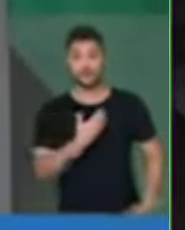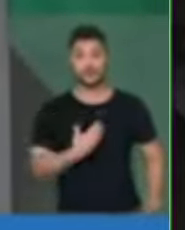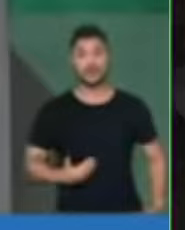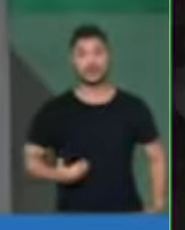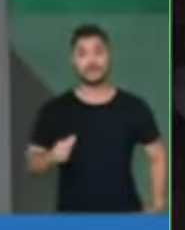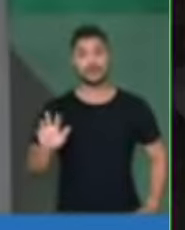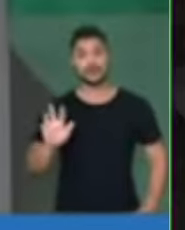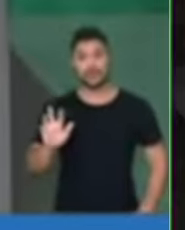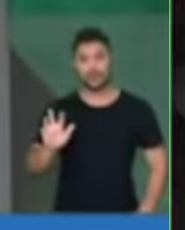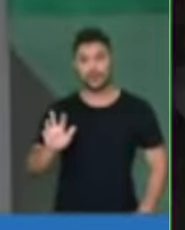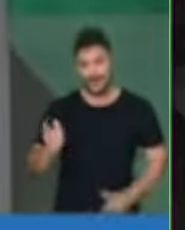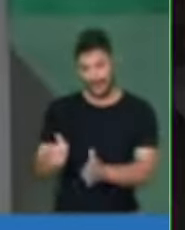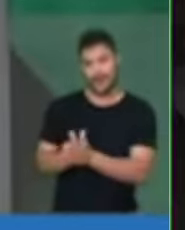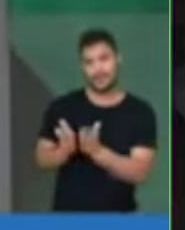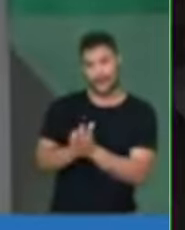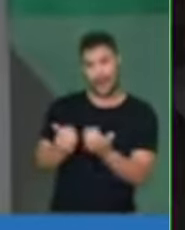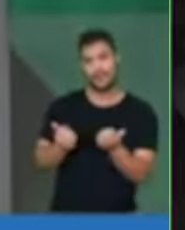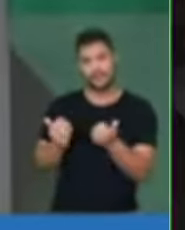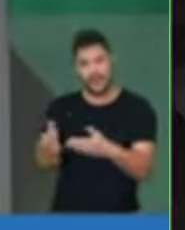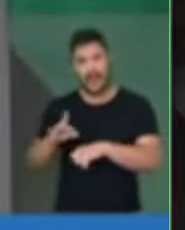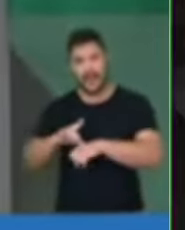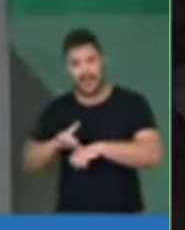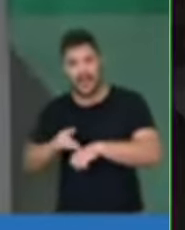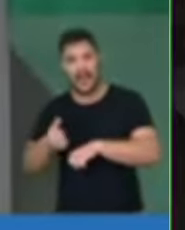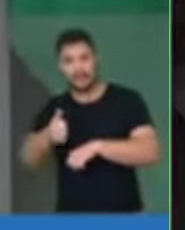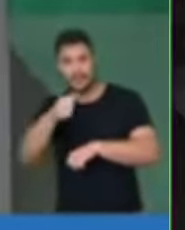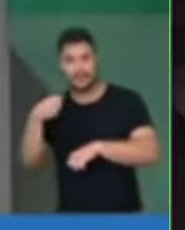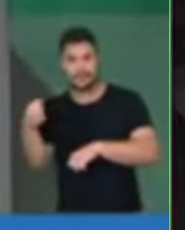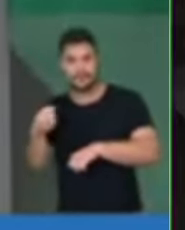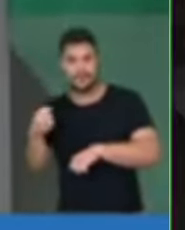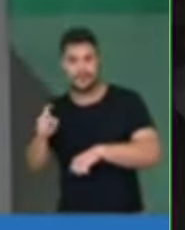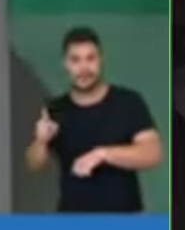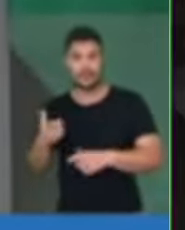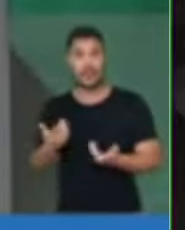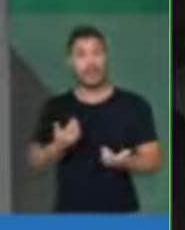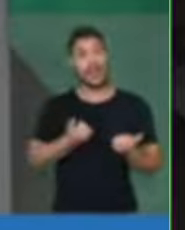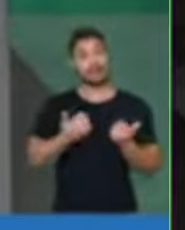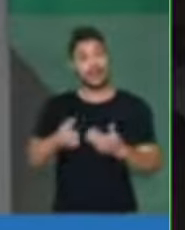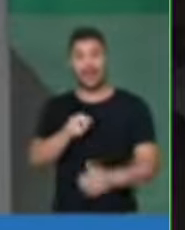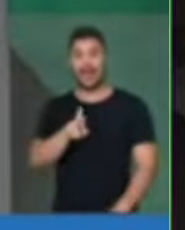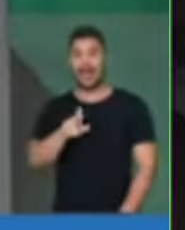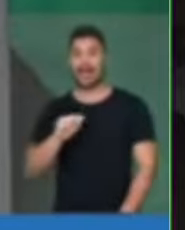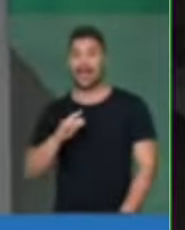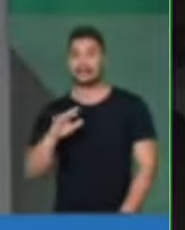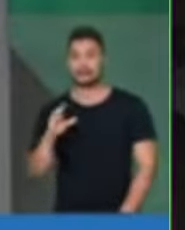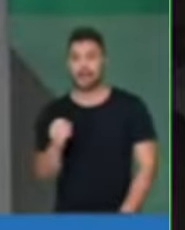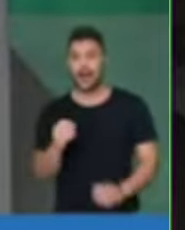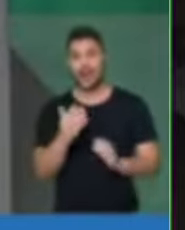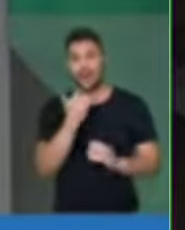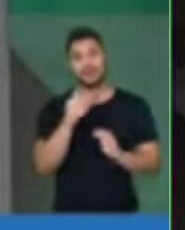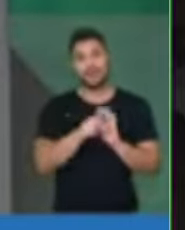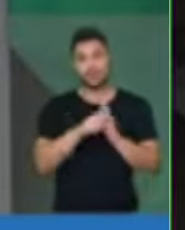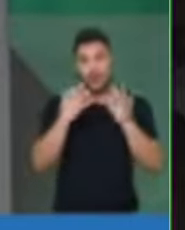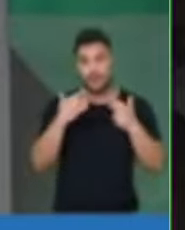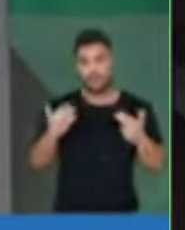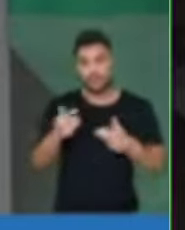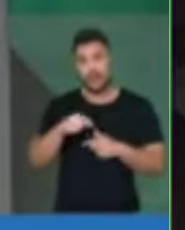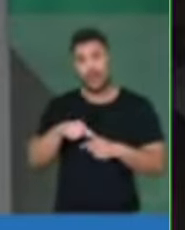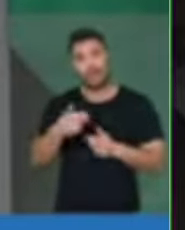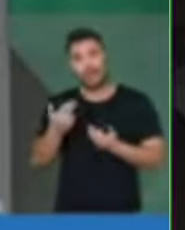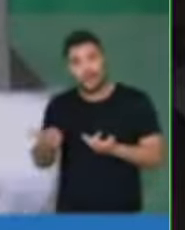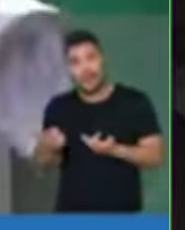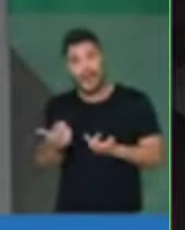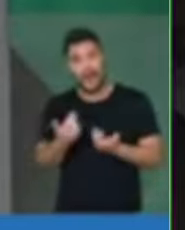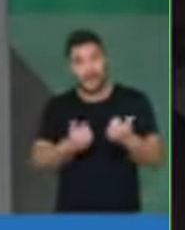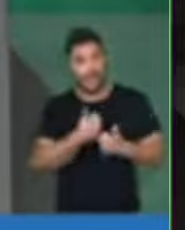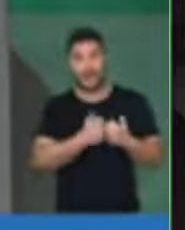não é que o pobre coma carne ou tome cerveja, é dar ração, como queriam dar arroz aí importado. E